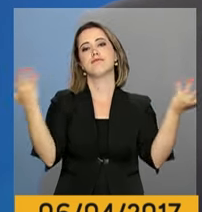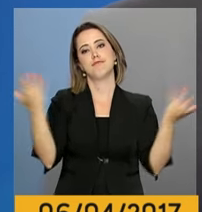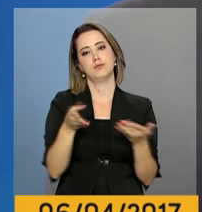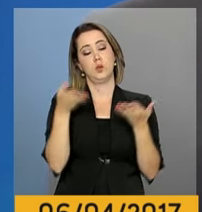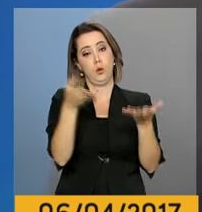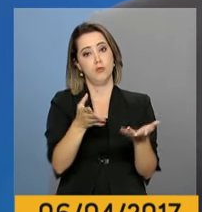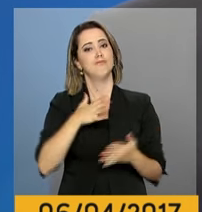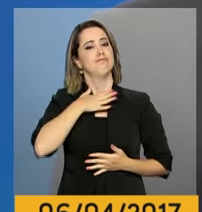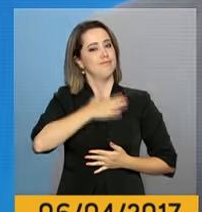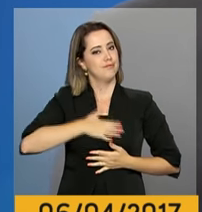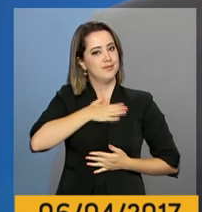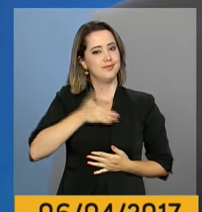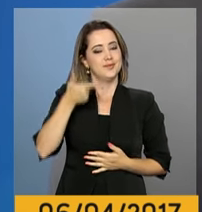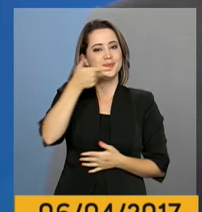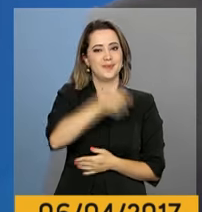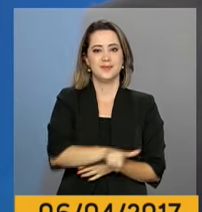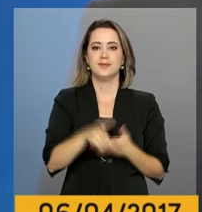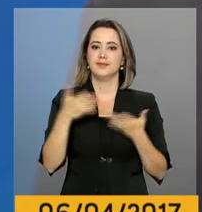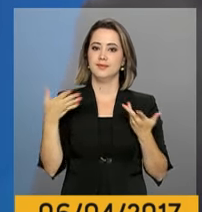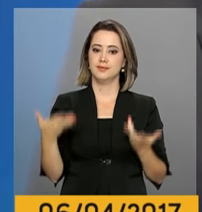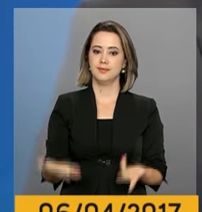uma satisfação, novamente,